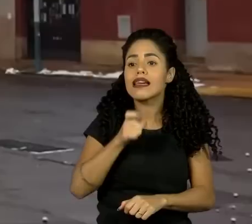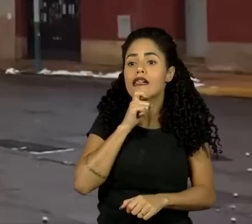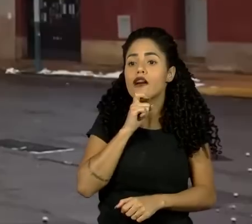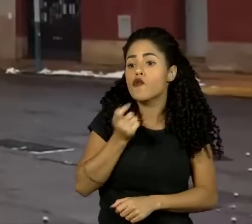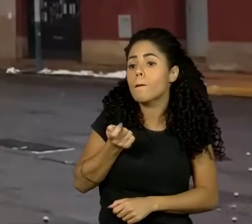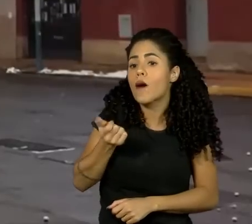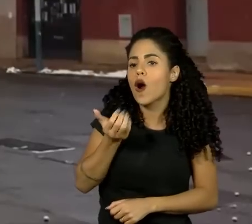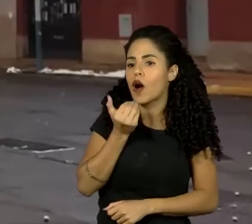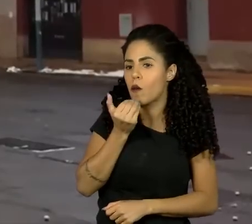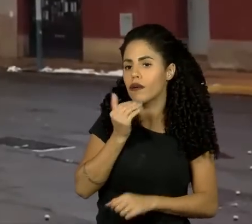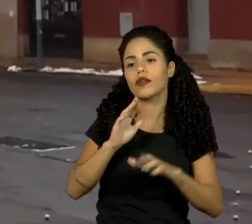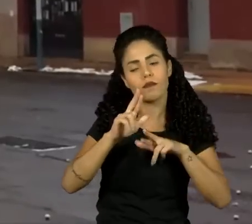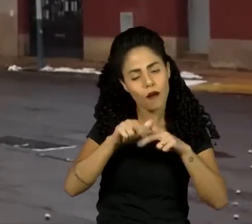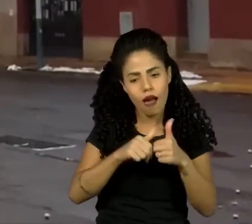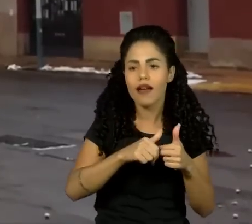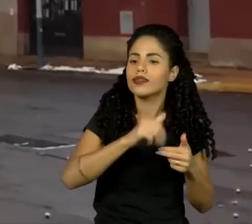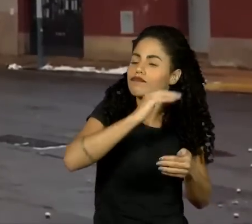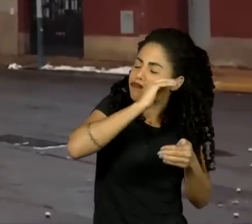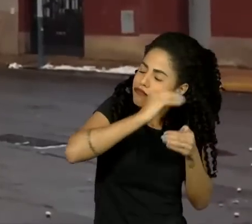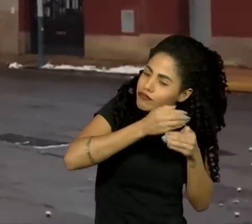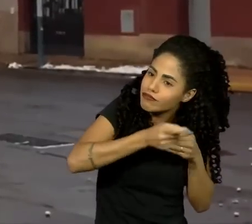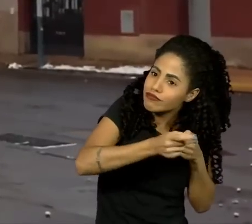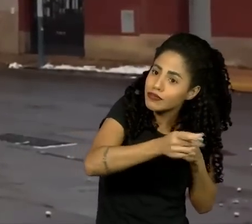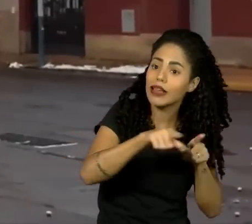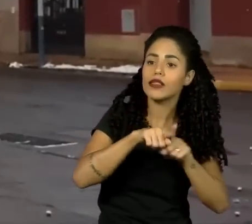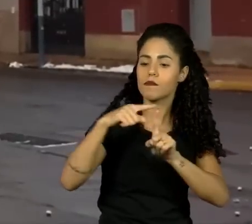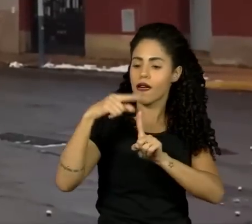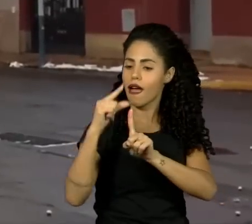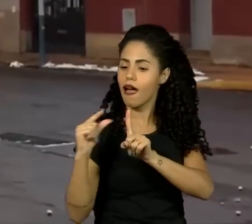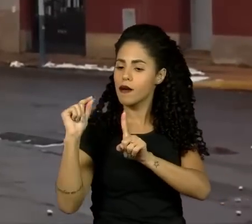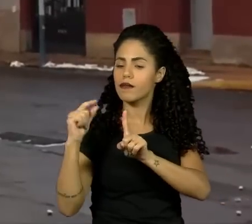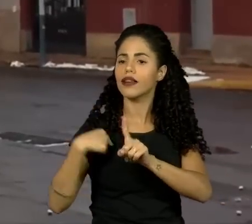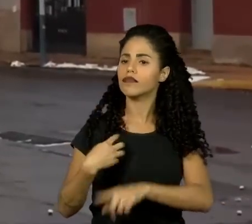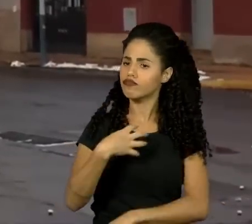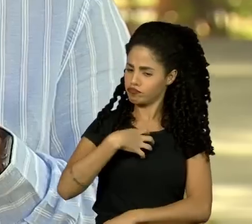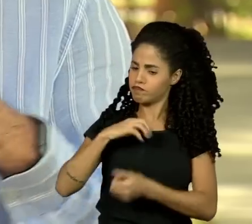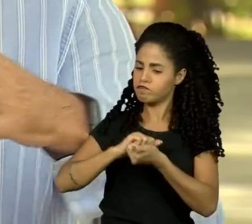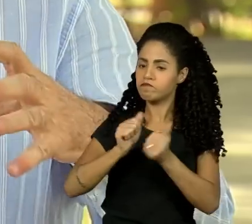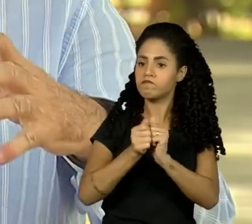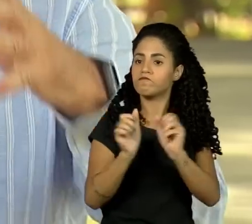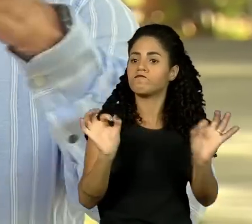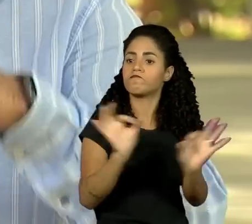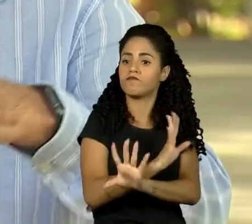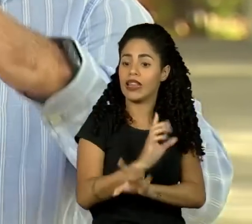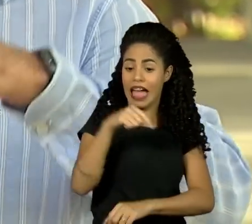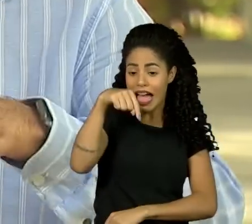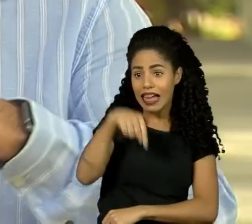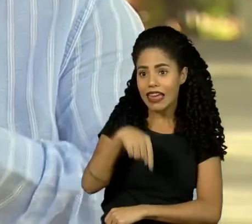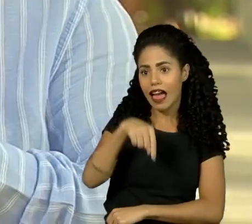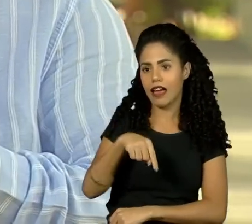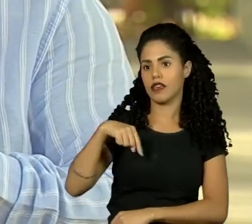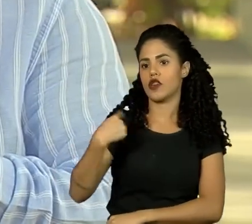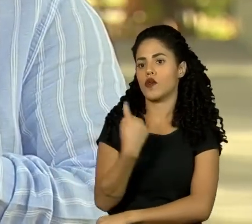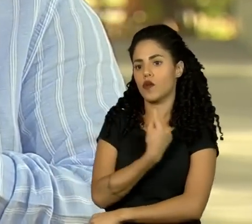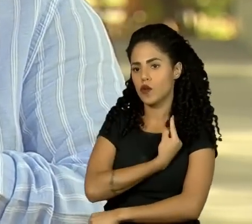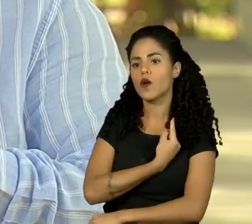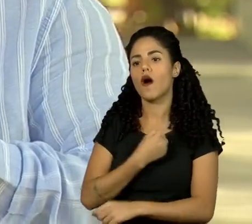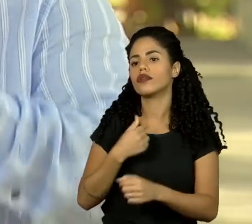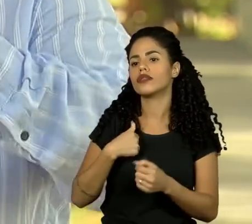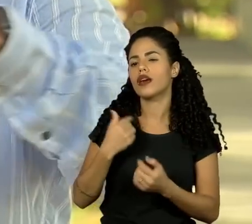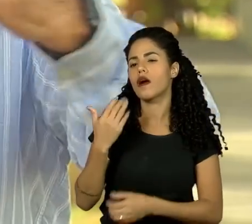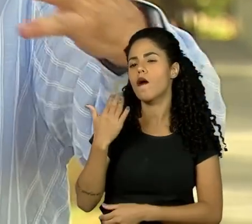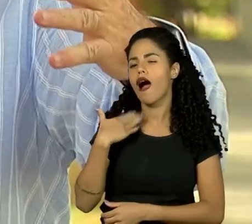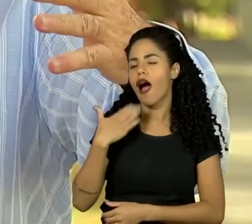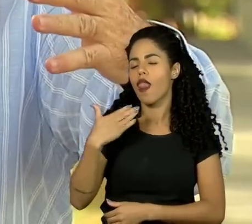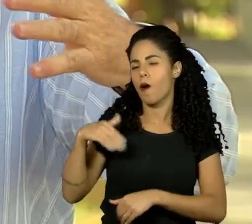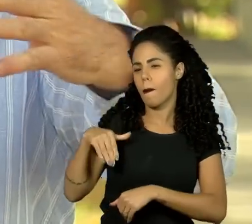característica deles. E as plantas têm essa mesma característica, elas sentem isso, né? Aqui para nós, né, mais a parte tropical,